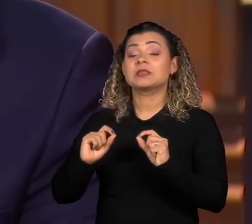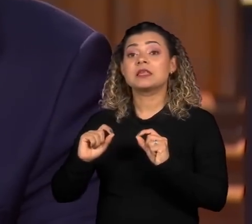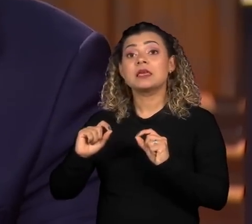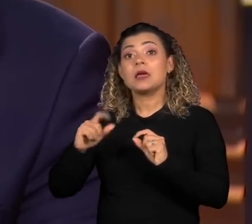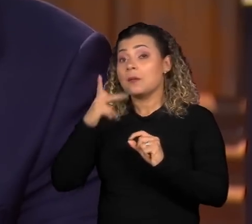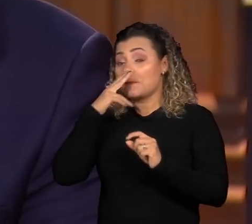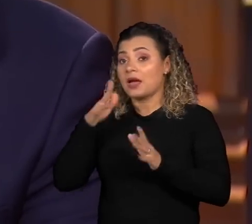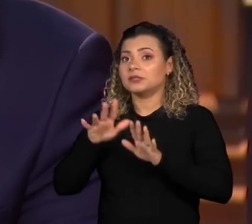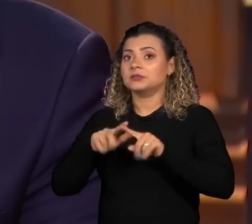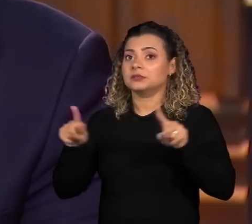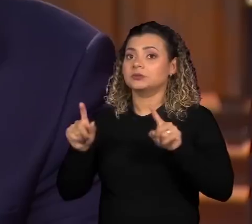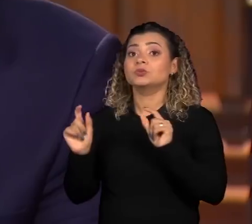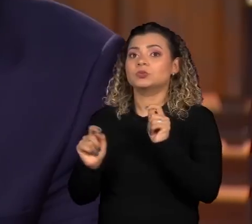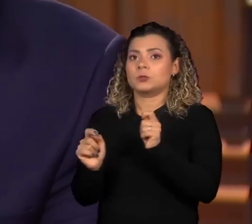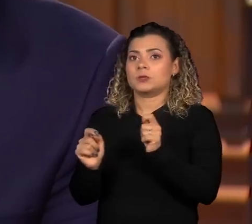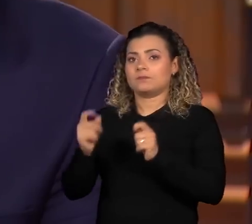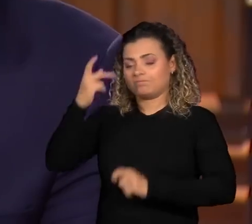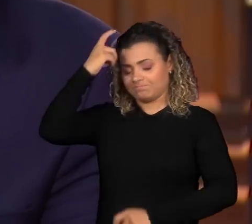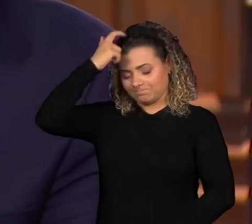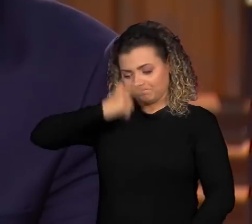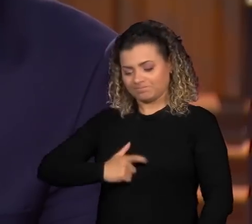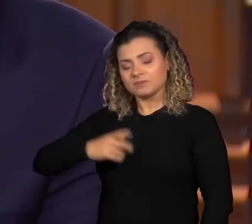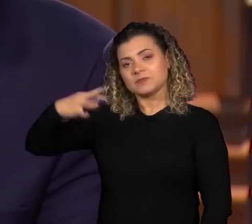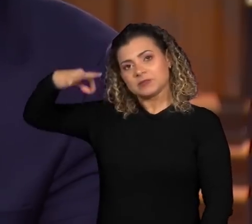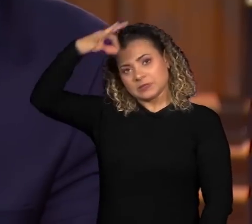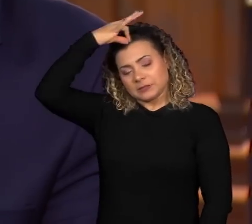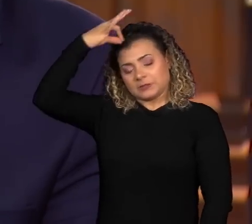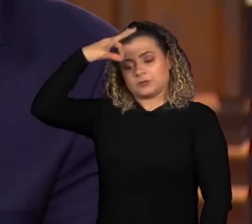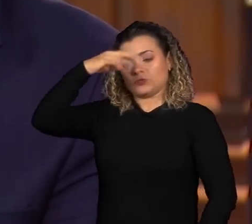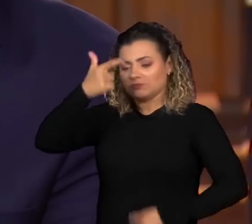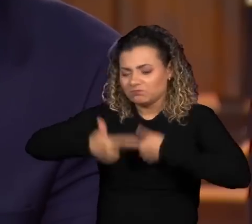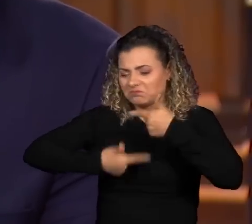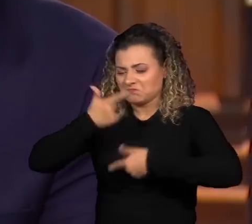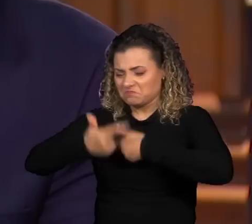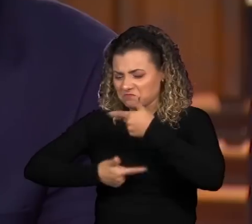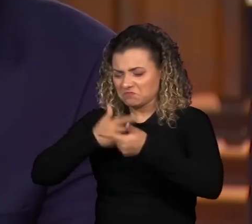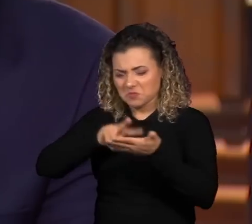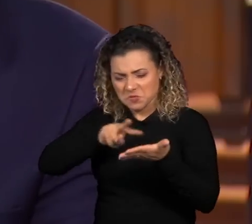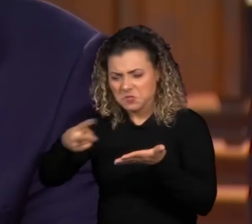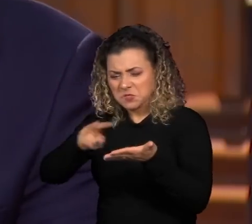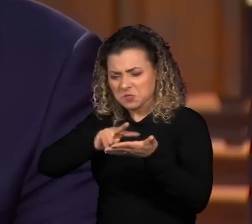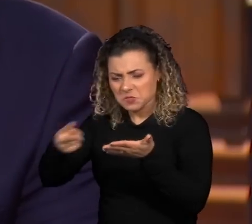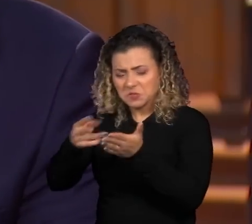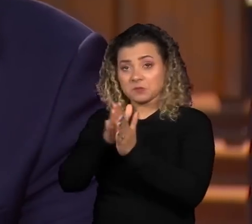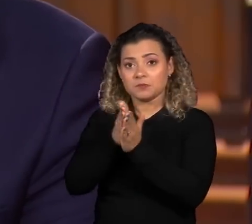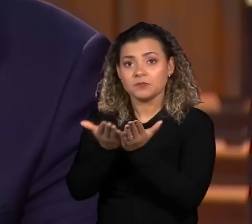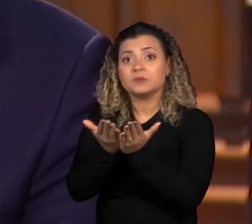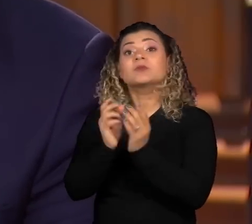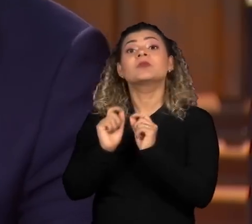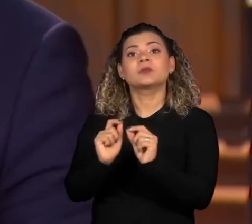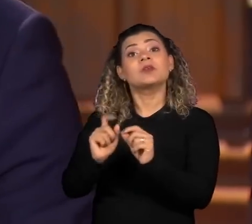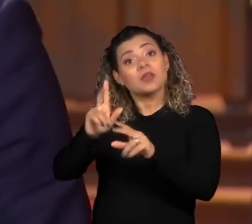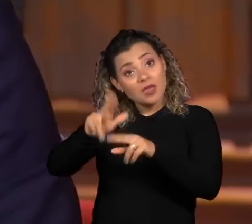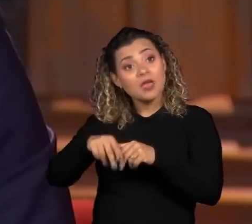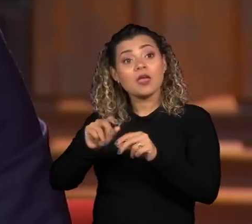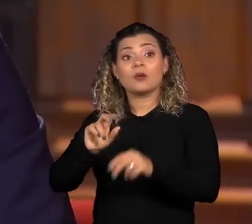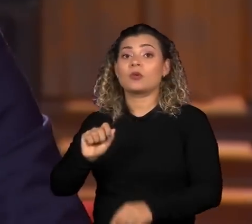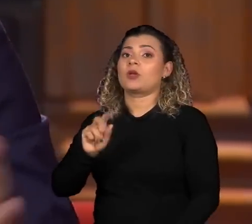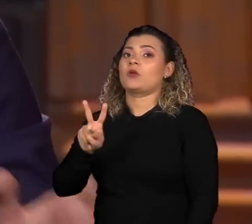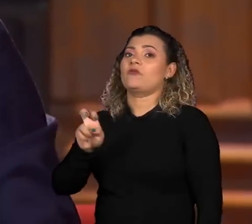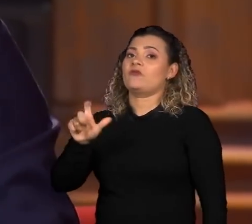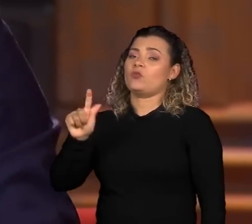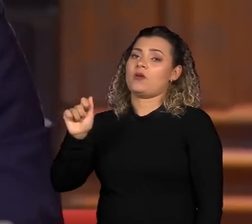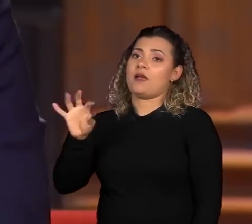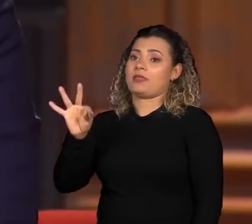que dominou e se santificou no trabalho, traduzindo e fazendo a Vulgata. Né? São Bento,